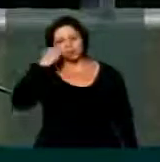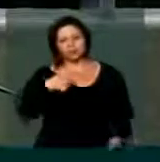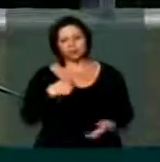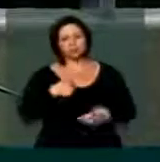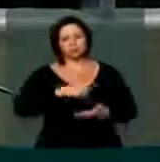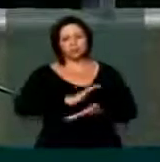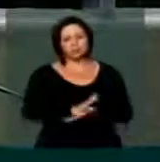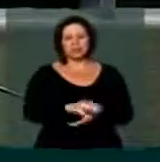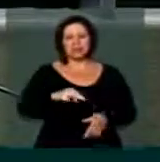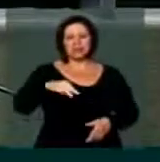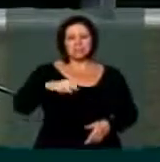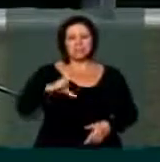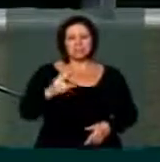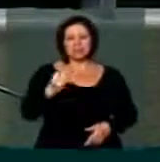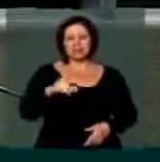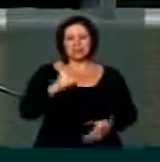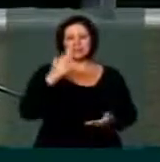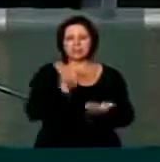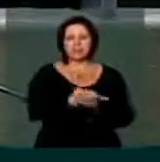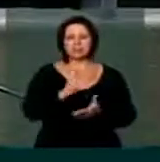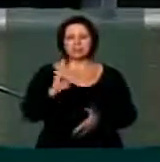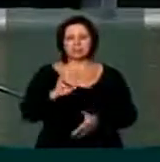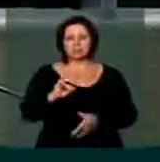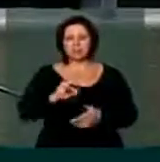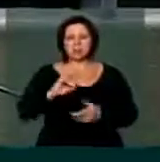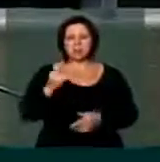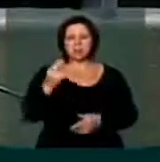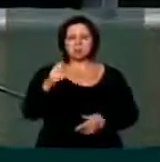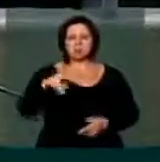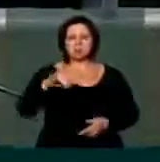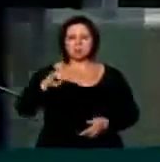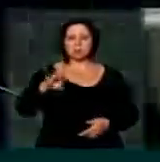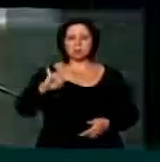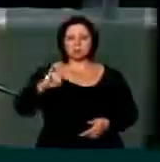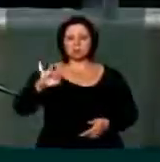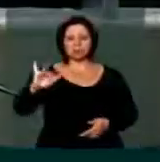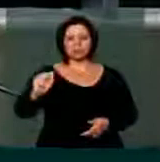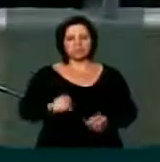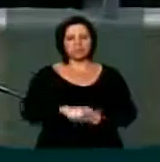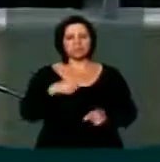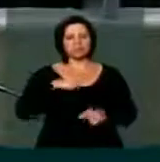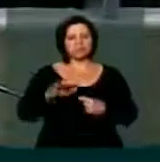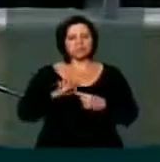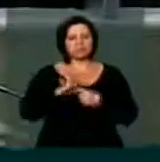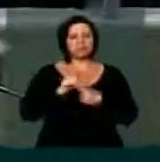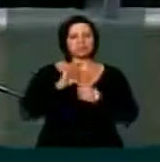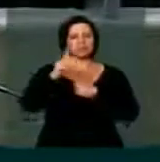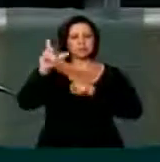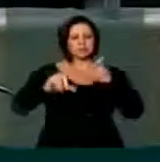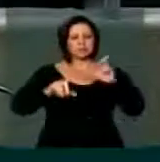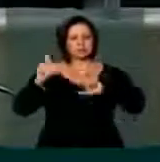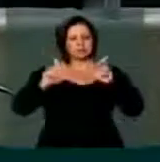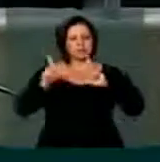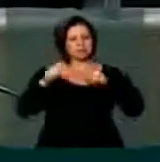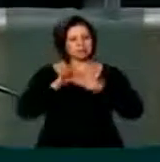o machismo, contra a homofobia, que se manifestou inclusive em debates